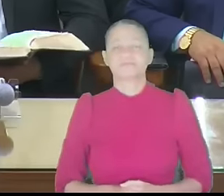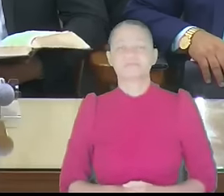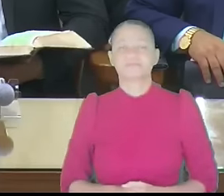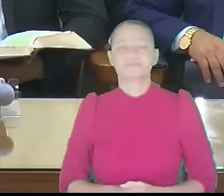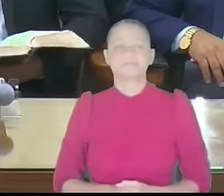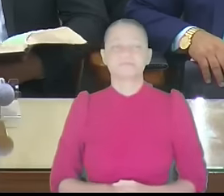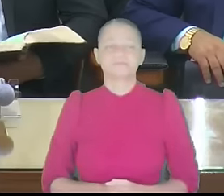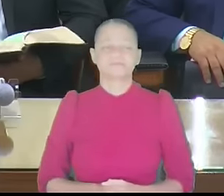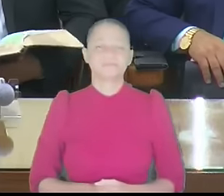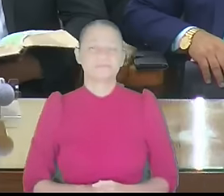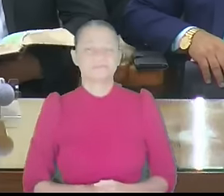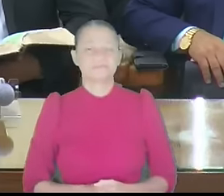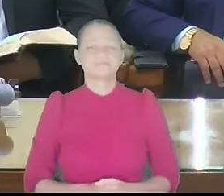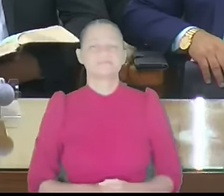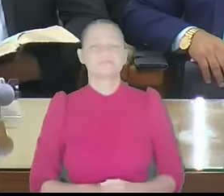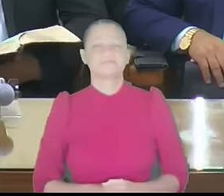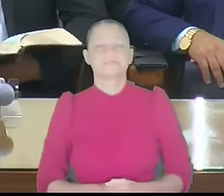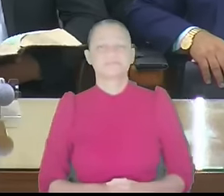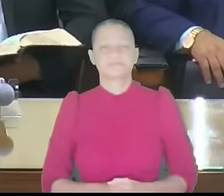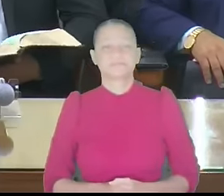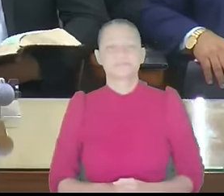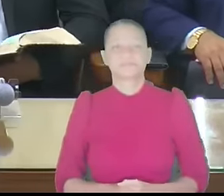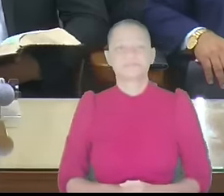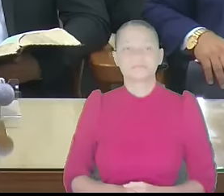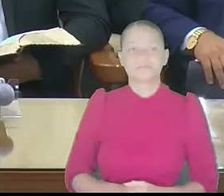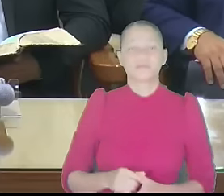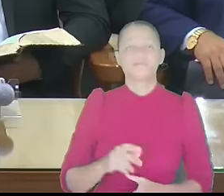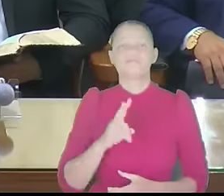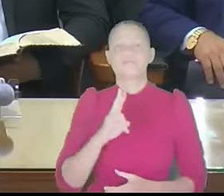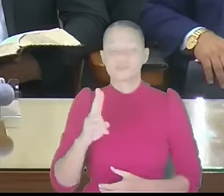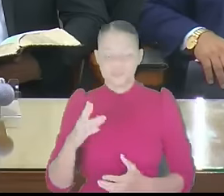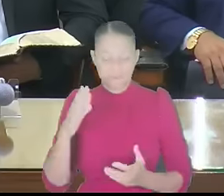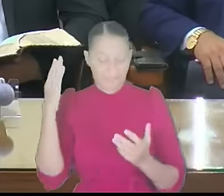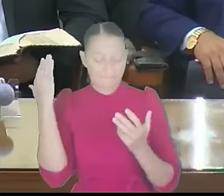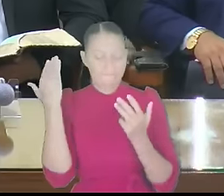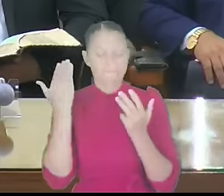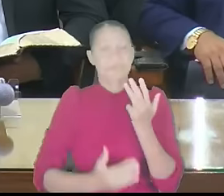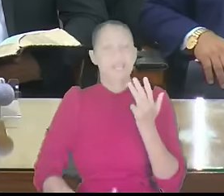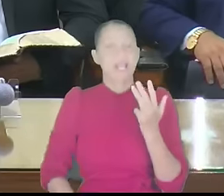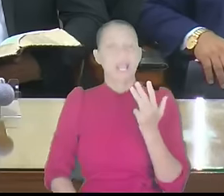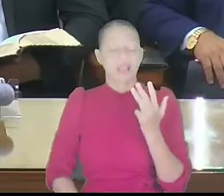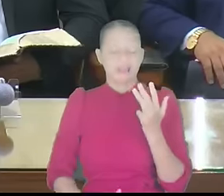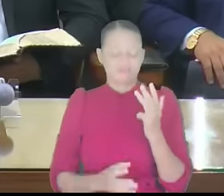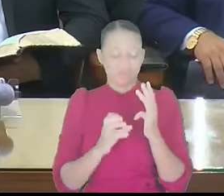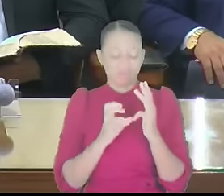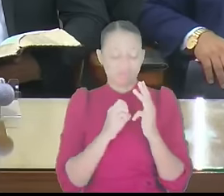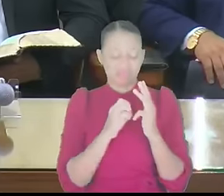Glória a Jesus. Você vai ser amputado. Aleluia. E vai necrosar.